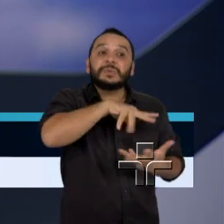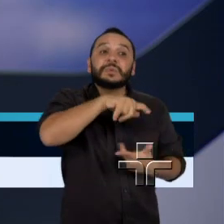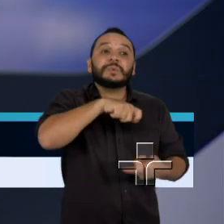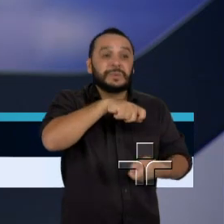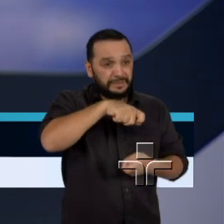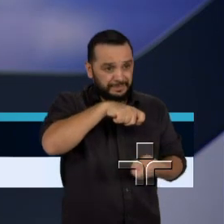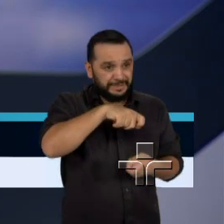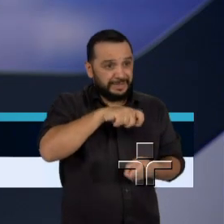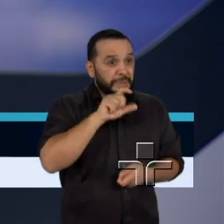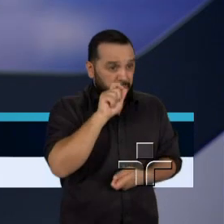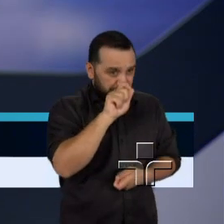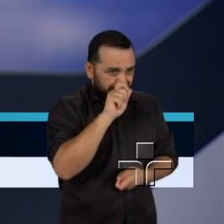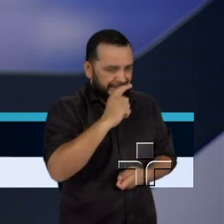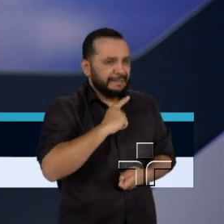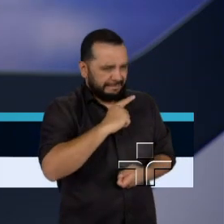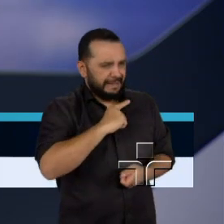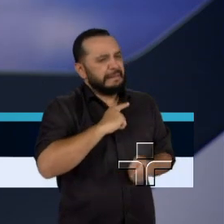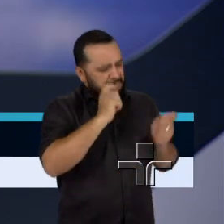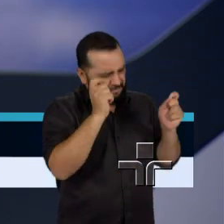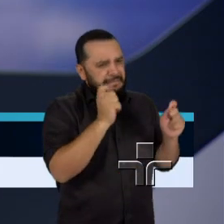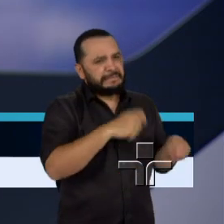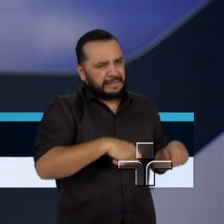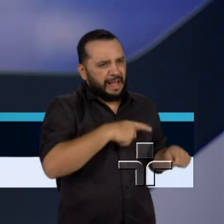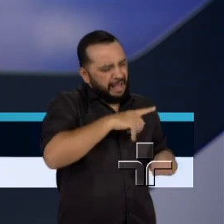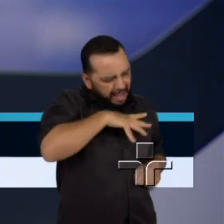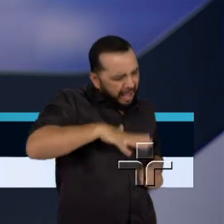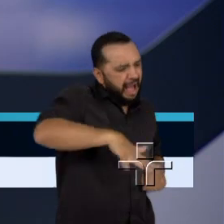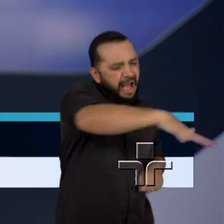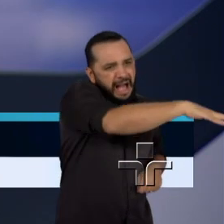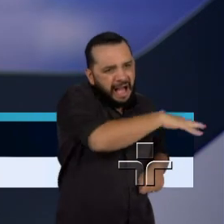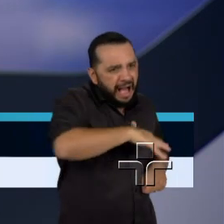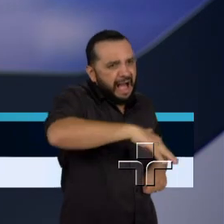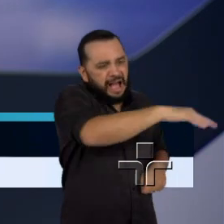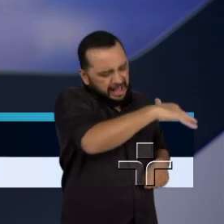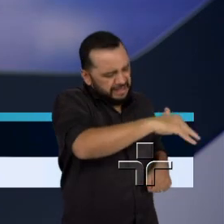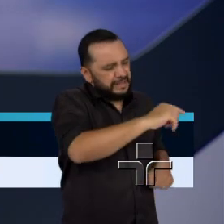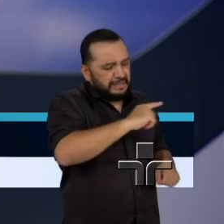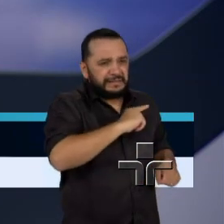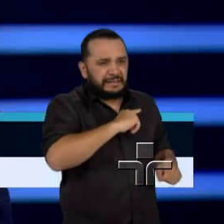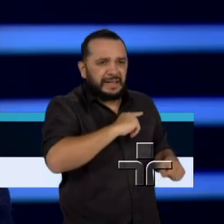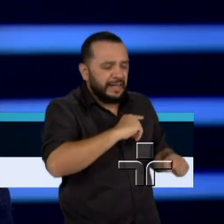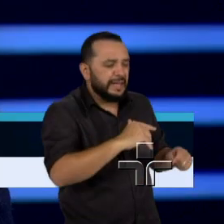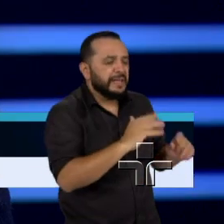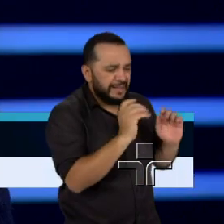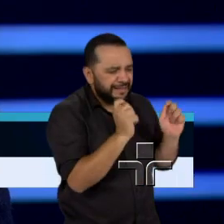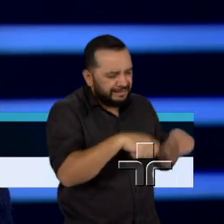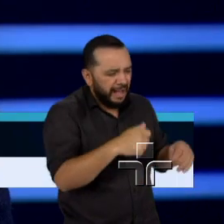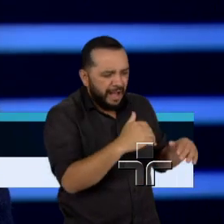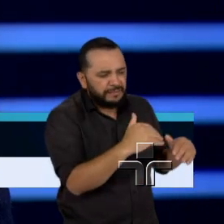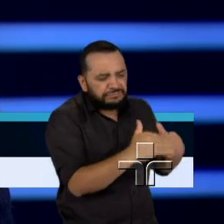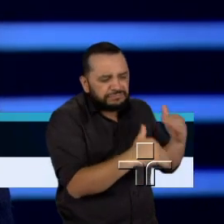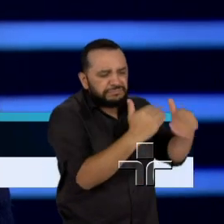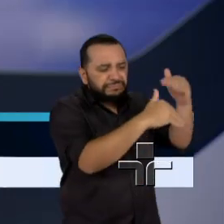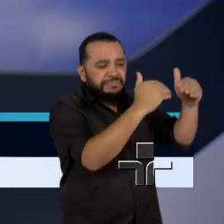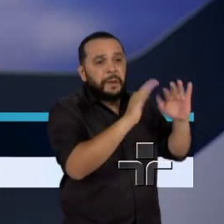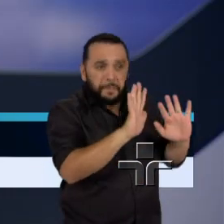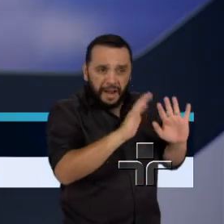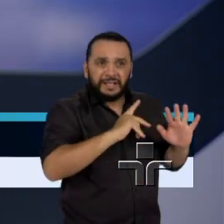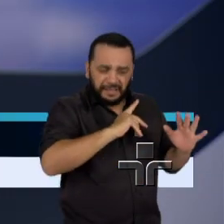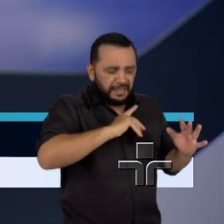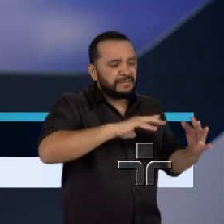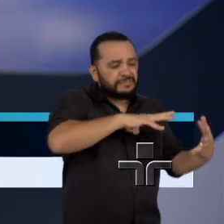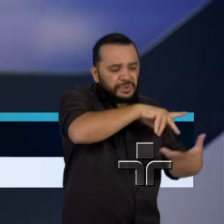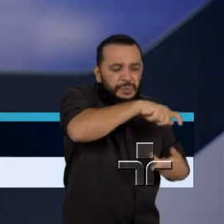perspectiva daquilo que é largamente conhecido por quem estuda o tema, que é a ideia do desenvolvimento sustentável, ou seja, é